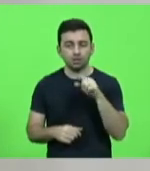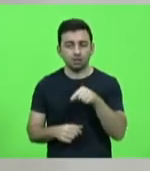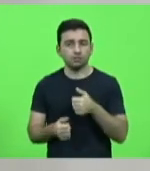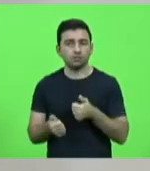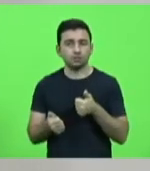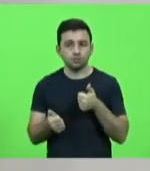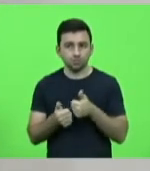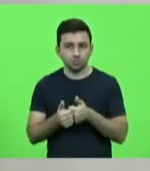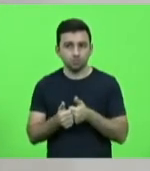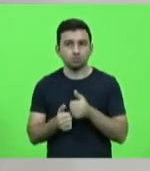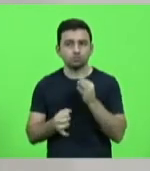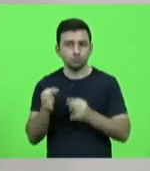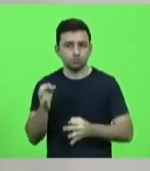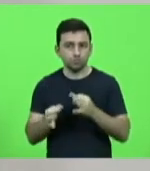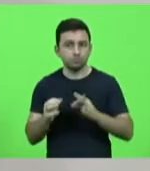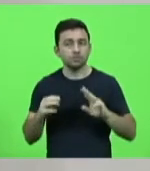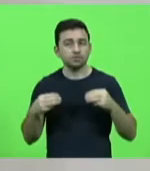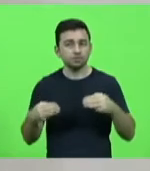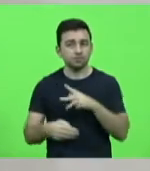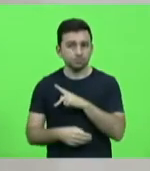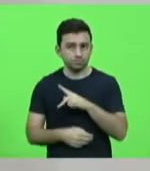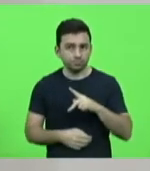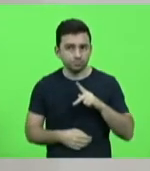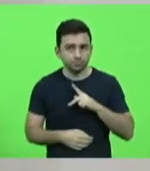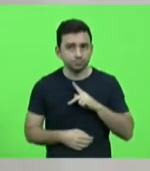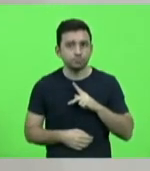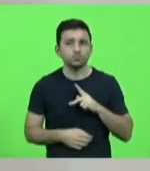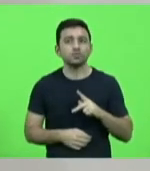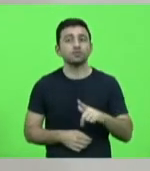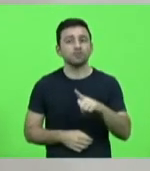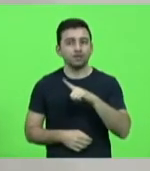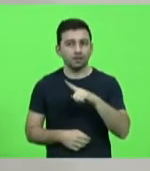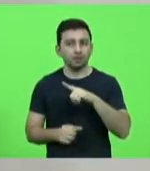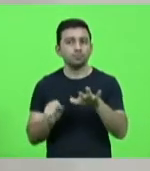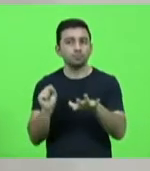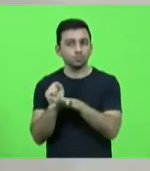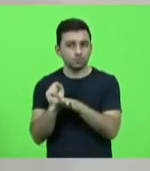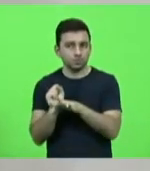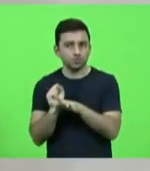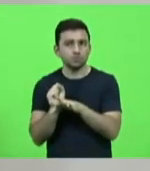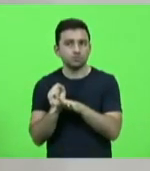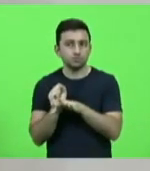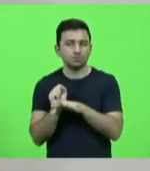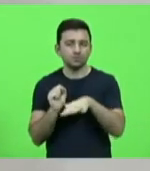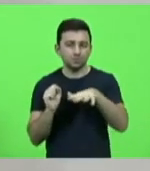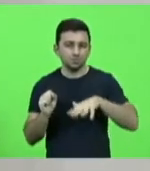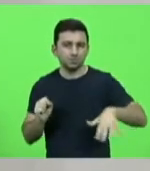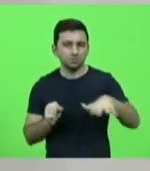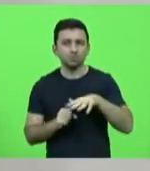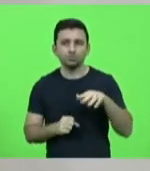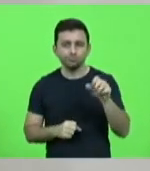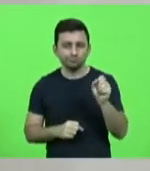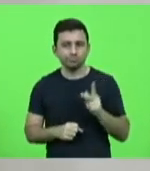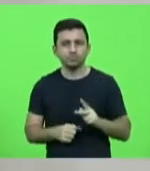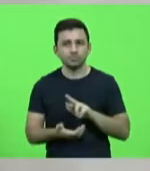nós temos do Ministério Público, nós temos da Polícia Militar. Quando nós